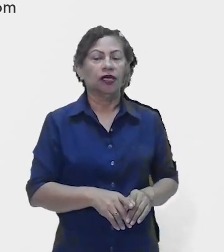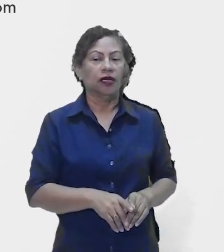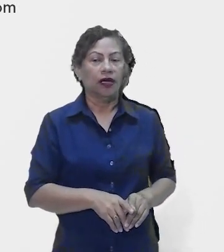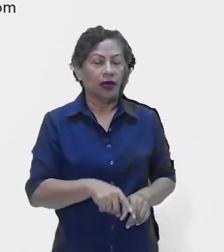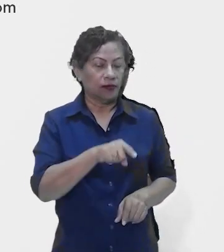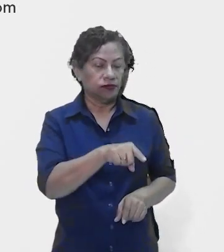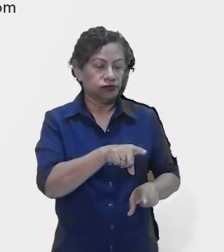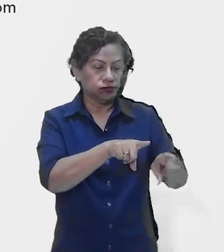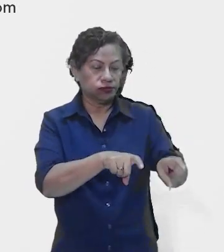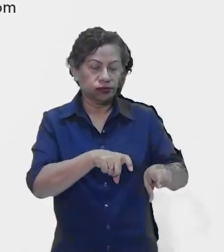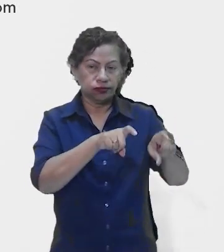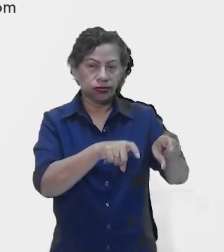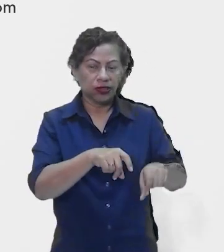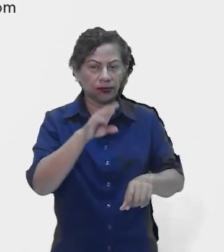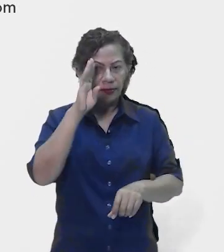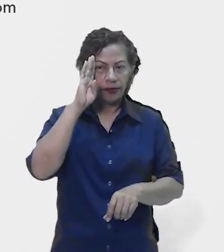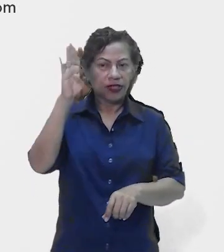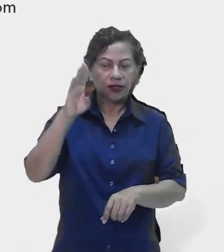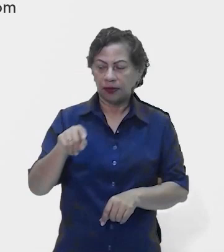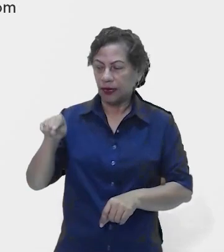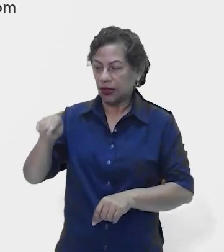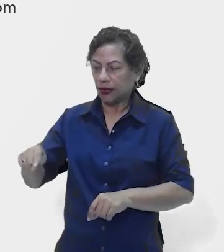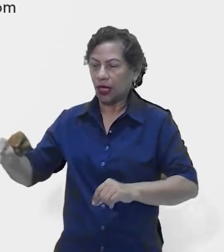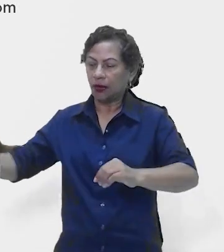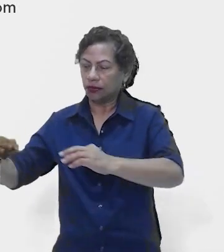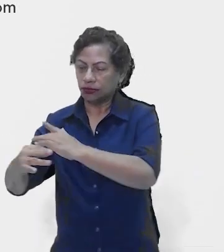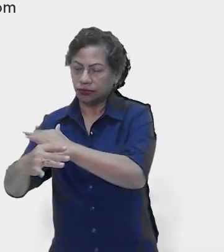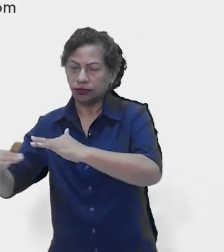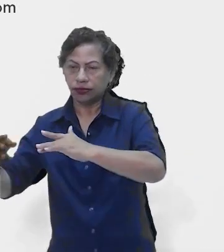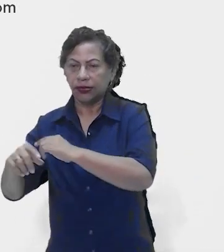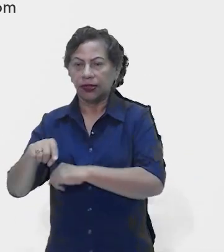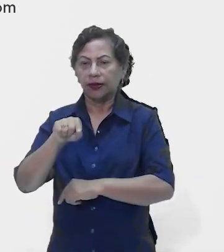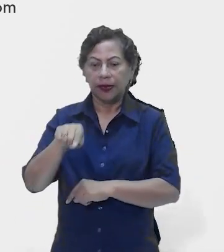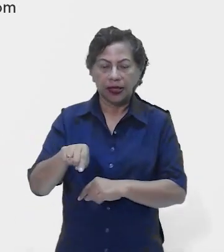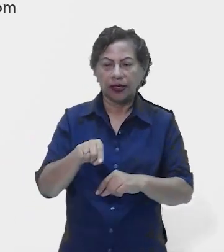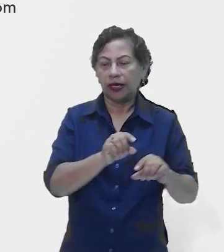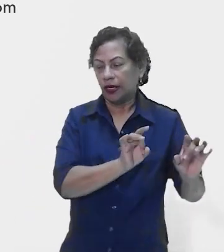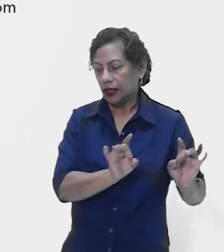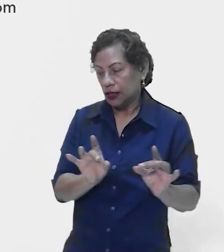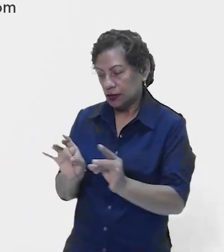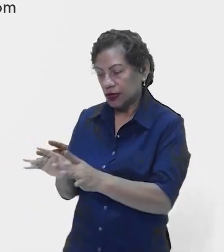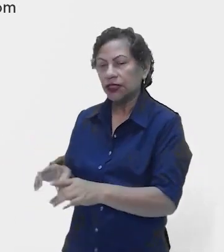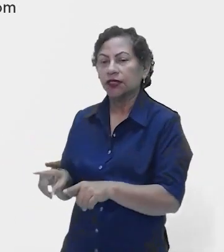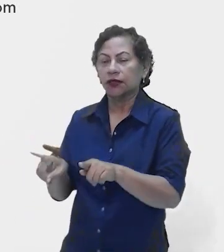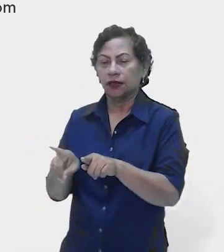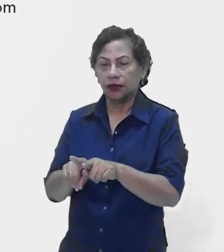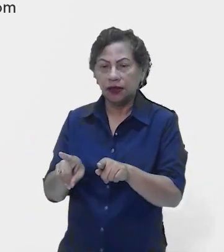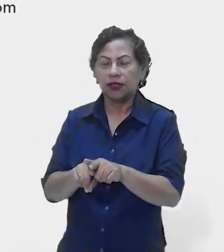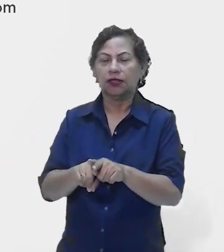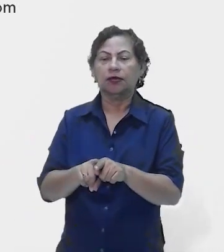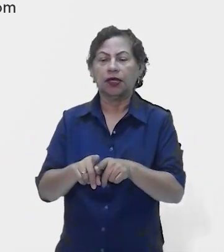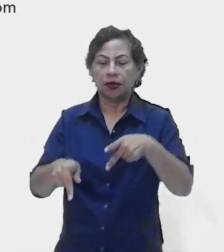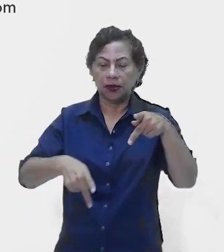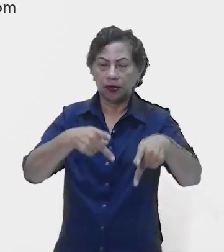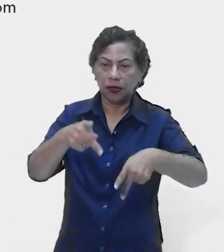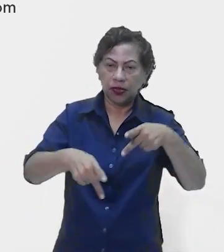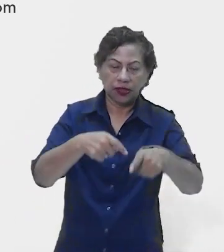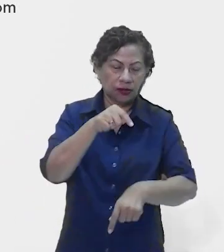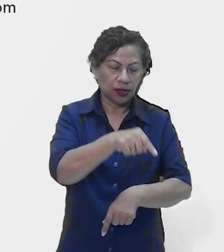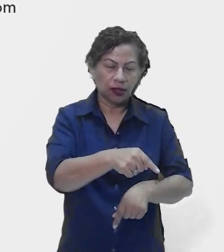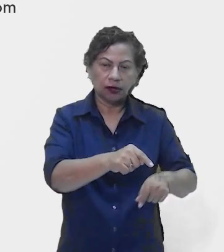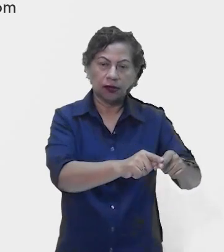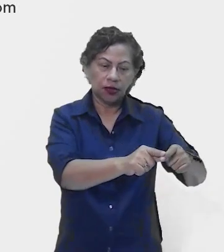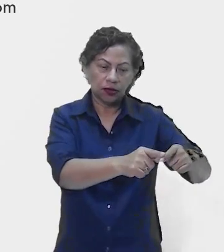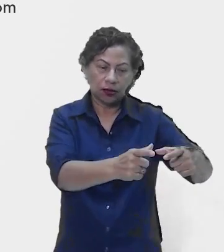a indústria, e também alimentos para o grande contingente humano, para a população que não para de